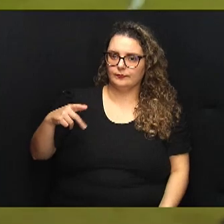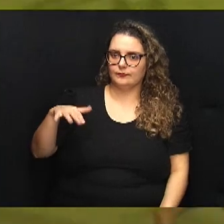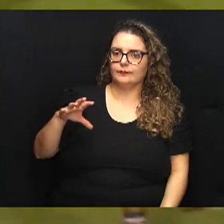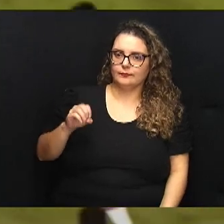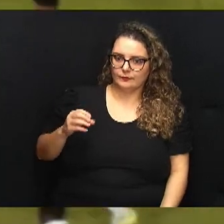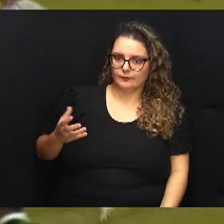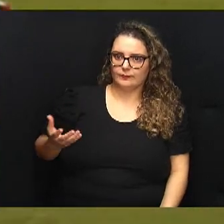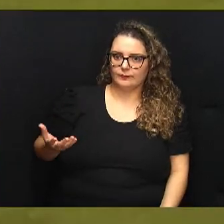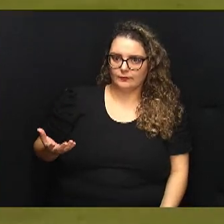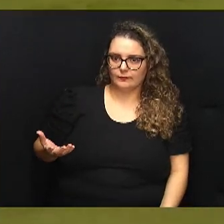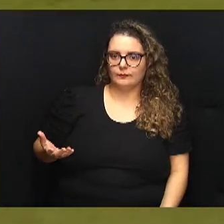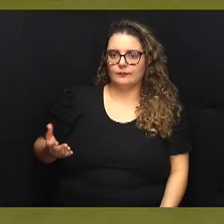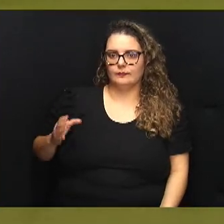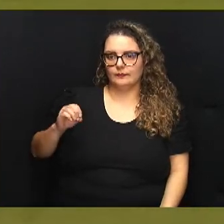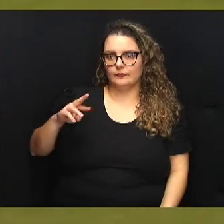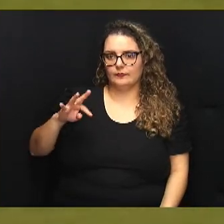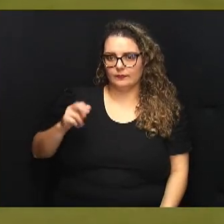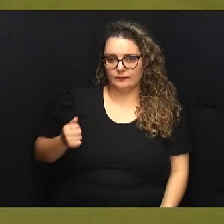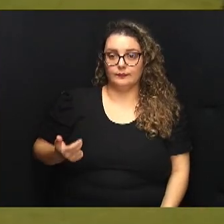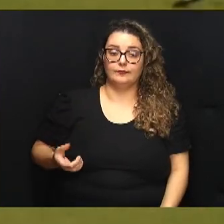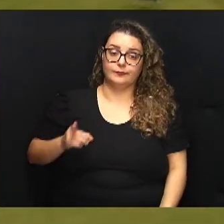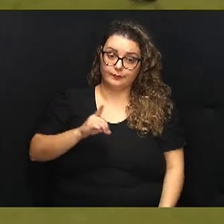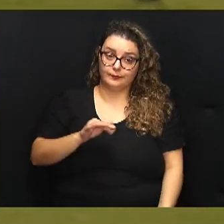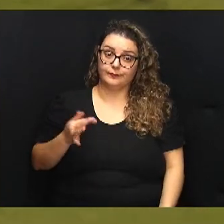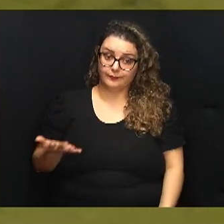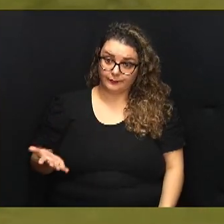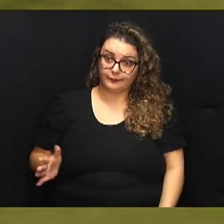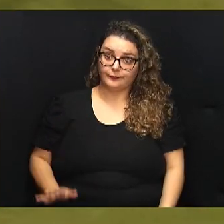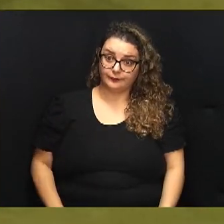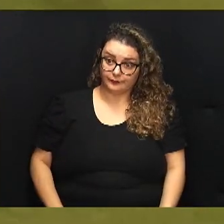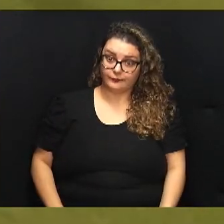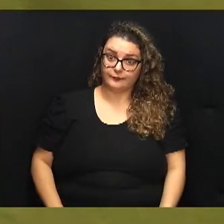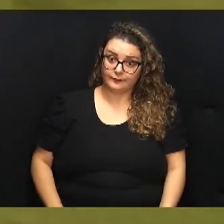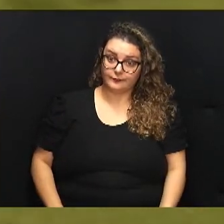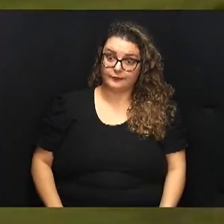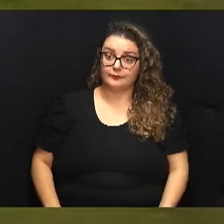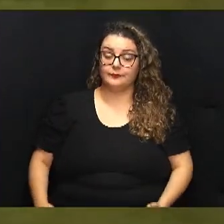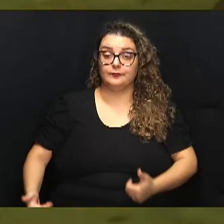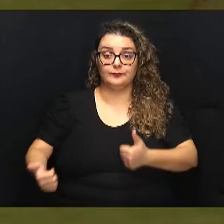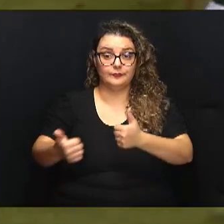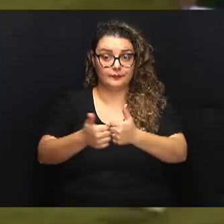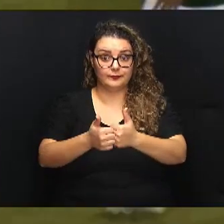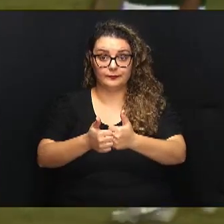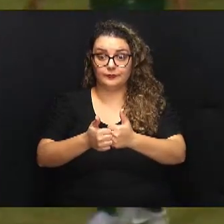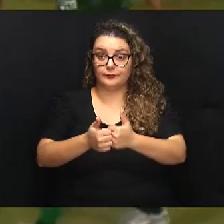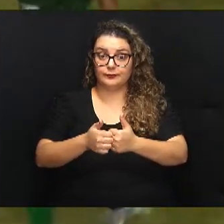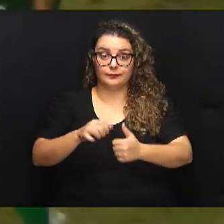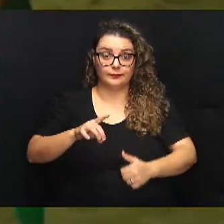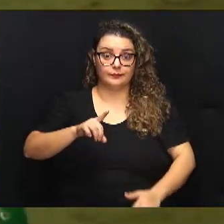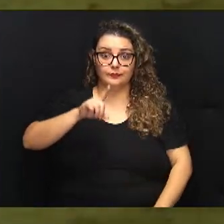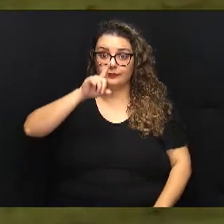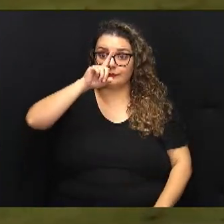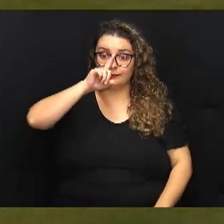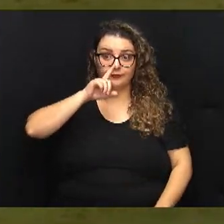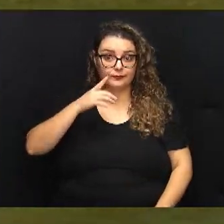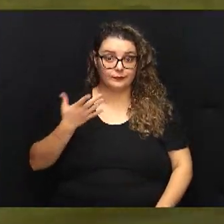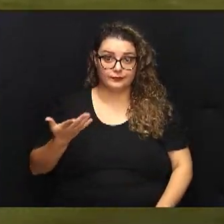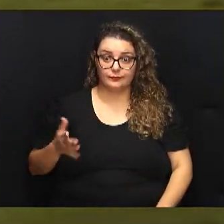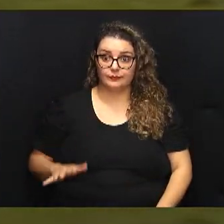Neves Ramos da Costa, do Distrito Federal, que estava perto e deu apenas cartão